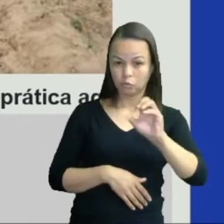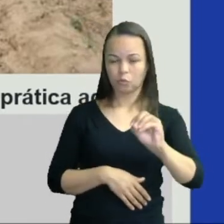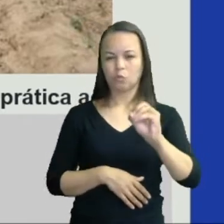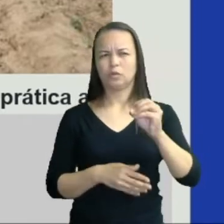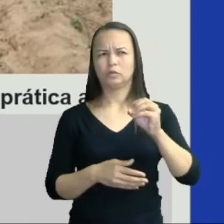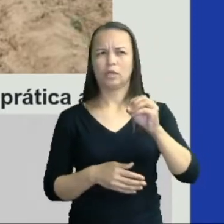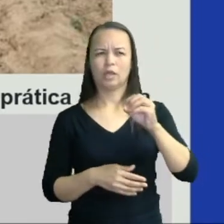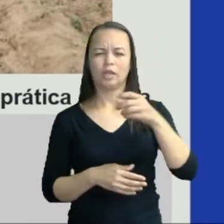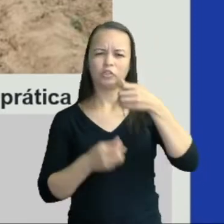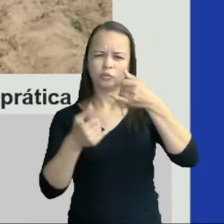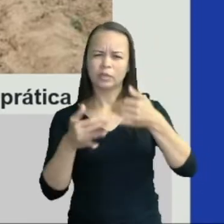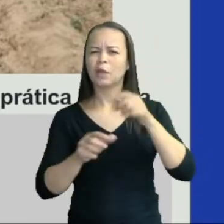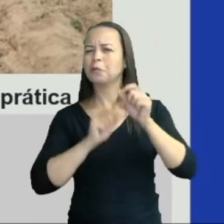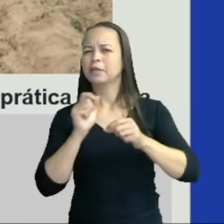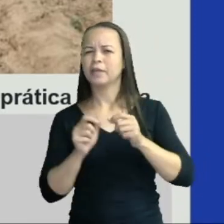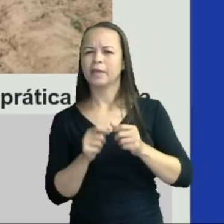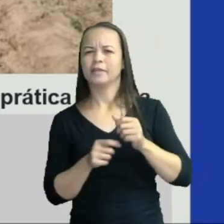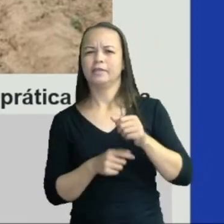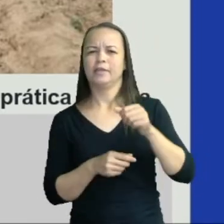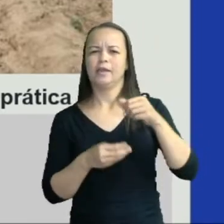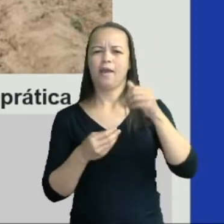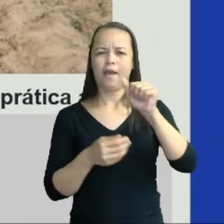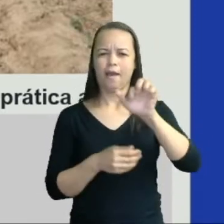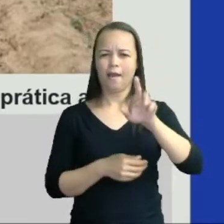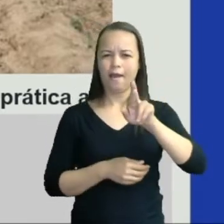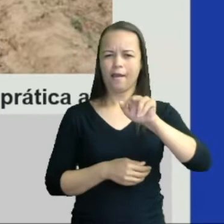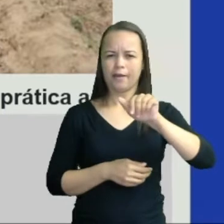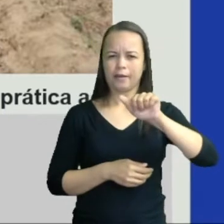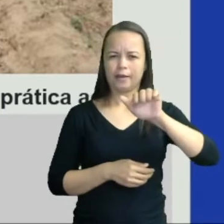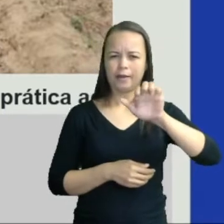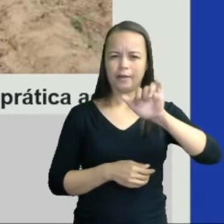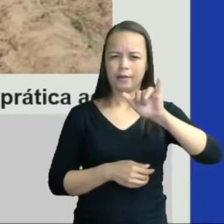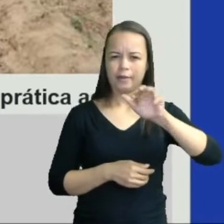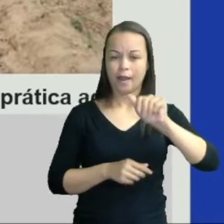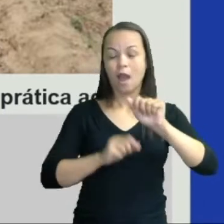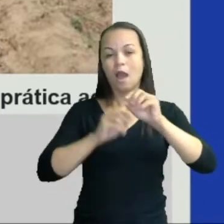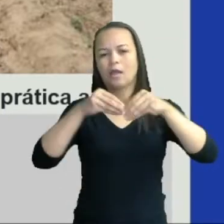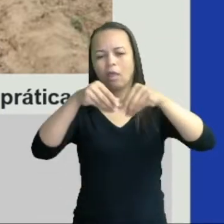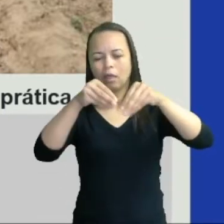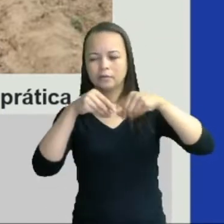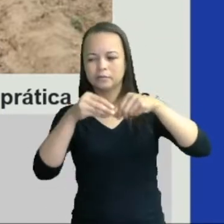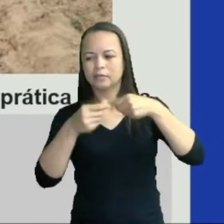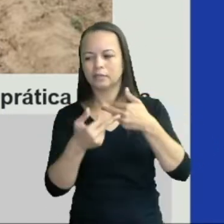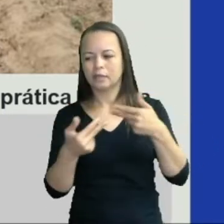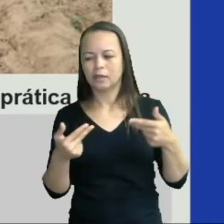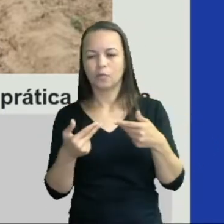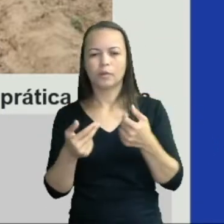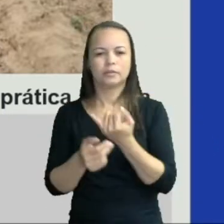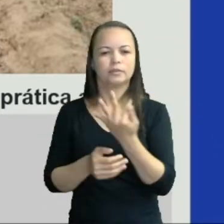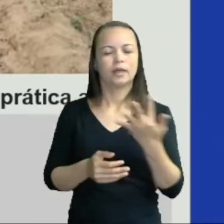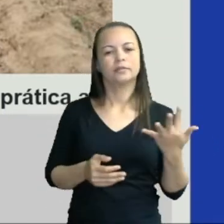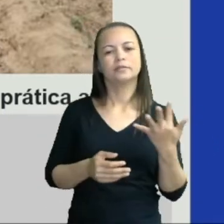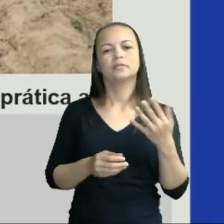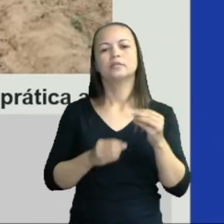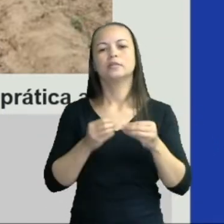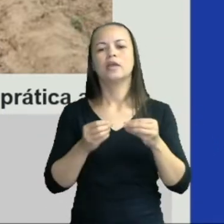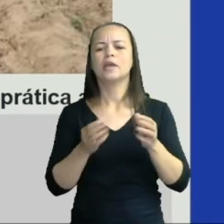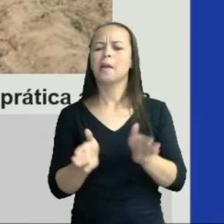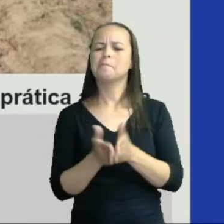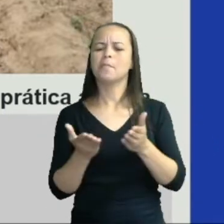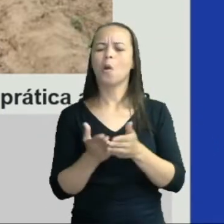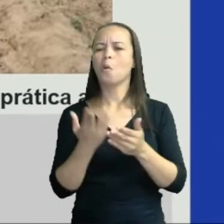a gente lembra o quê? Areia. O solo arenoso tem uma grande quantidade de areia e é pobre